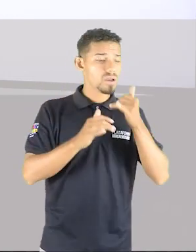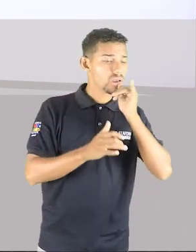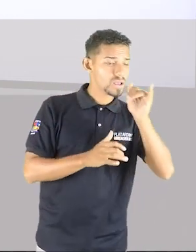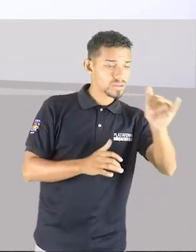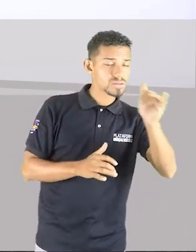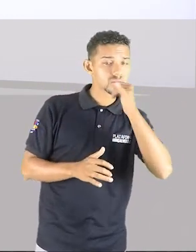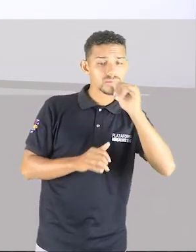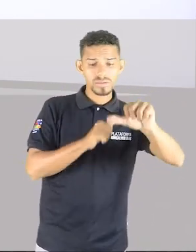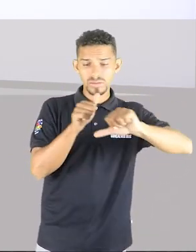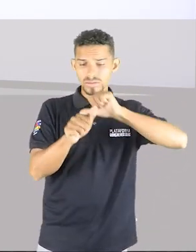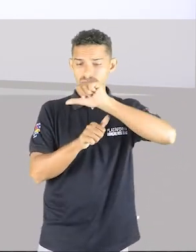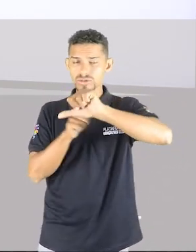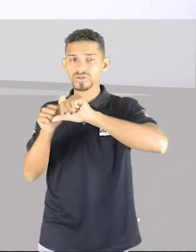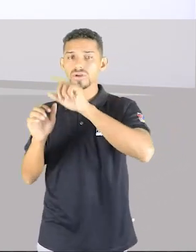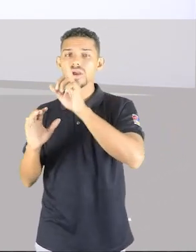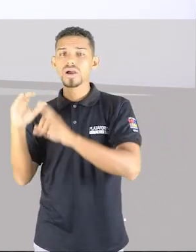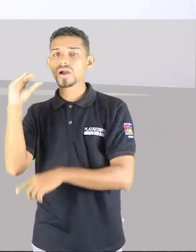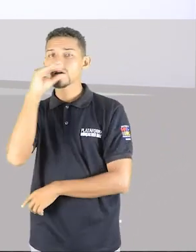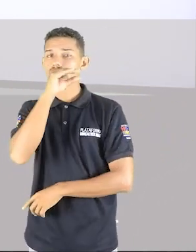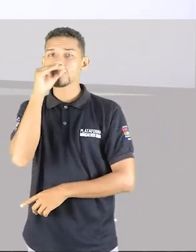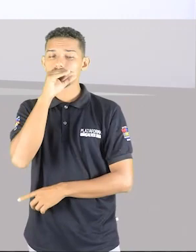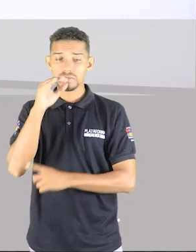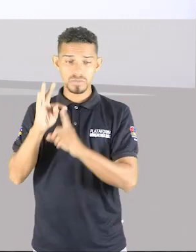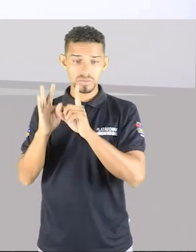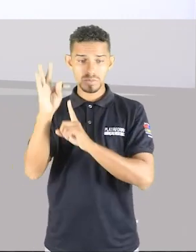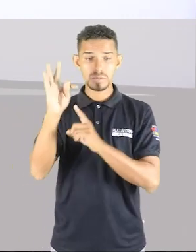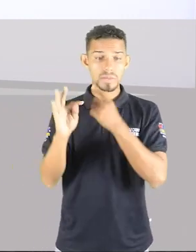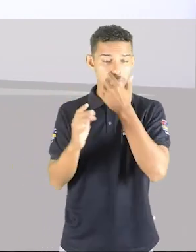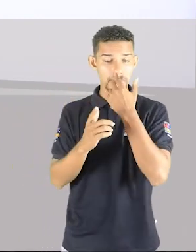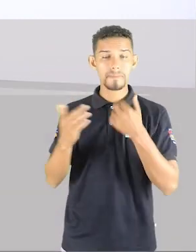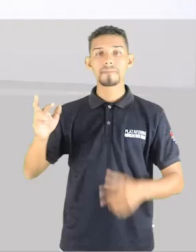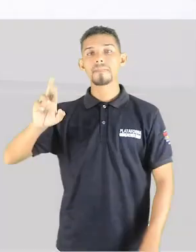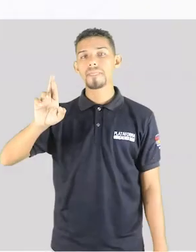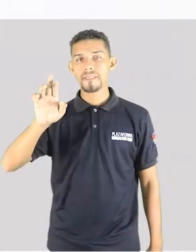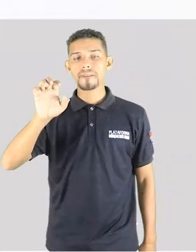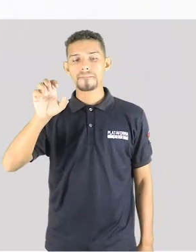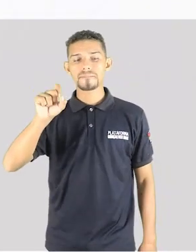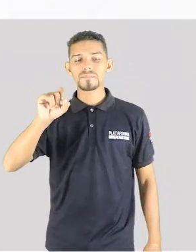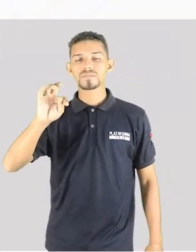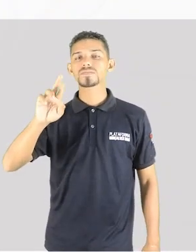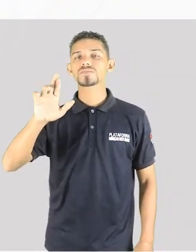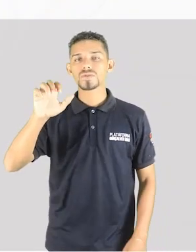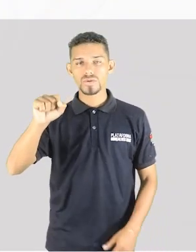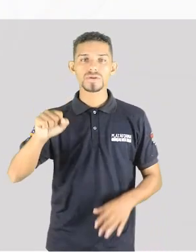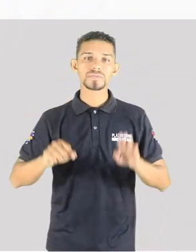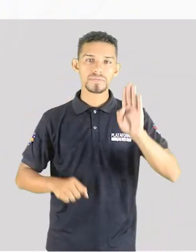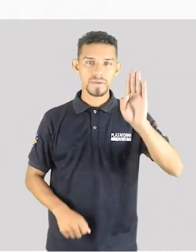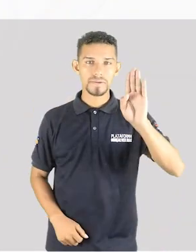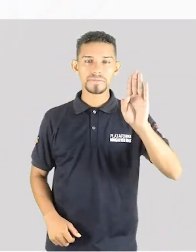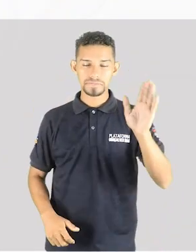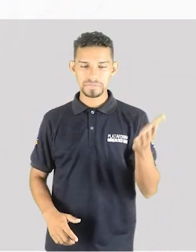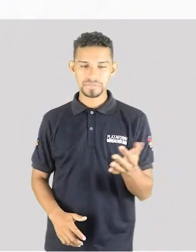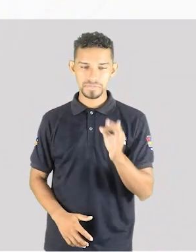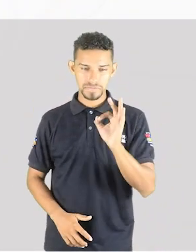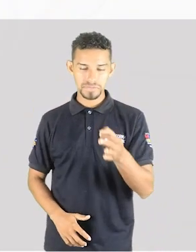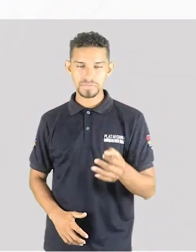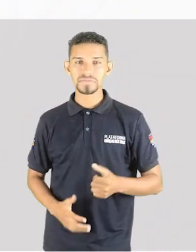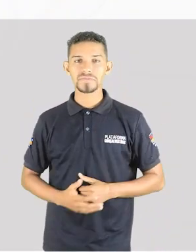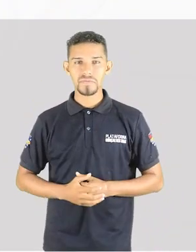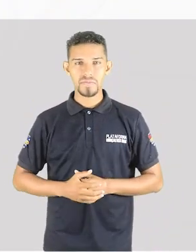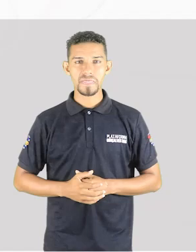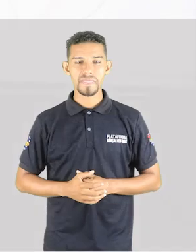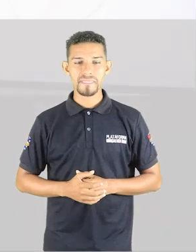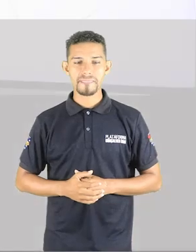energia elétrica exclusivamente em calor isso é classificação de resistores elétricos tá bom letra